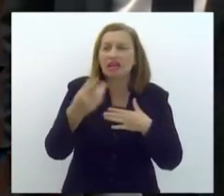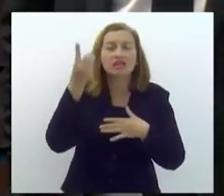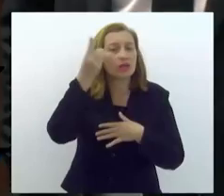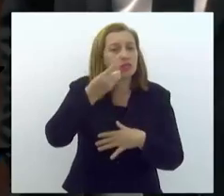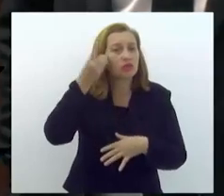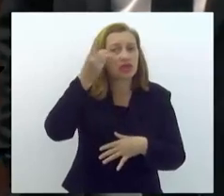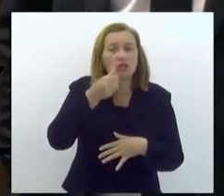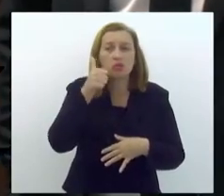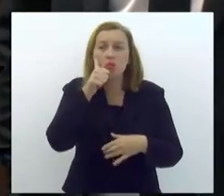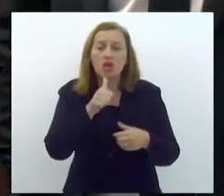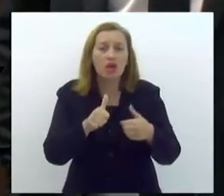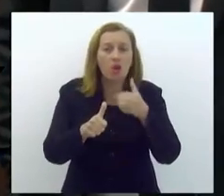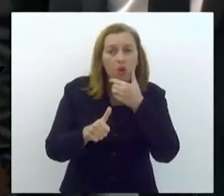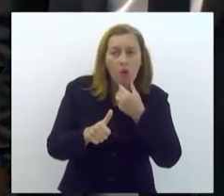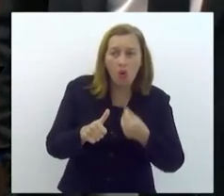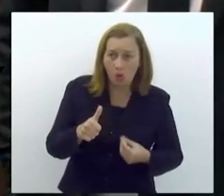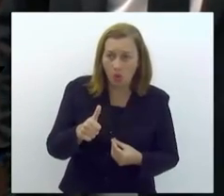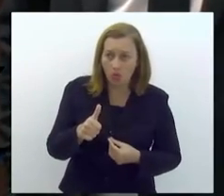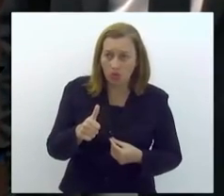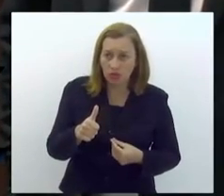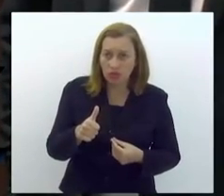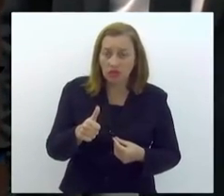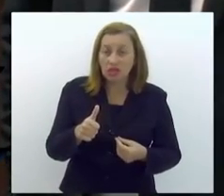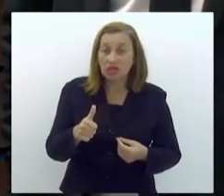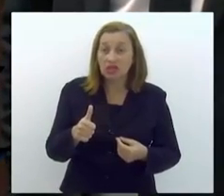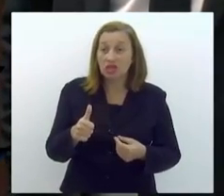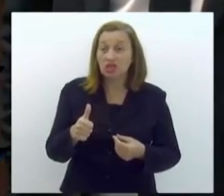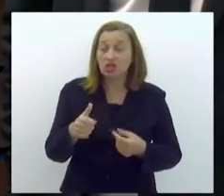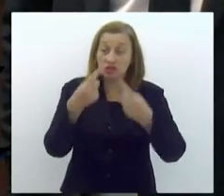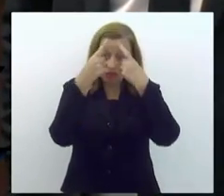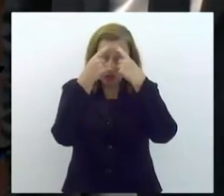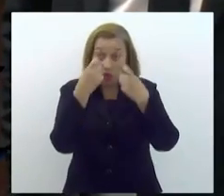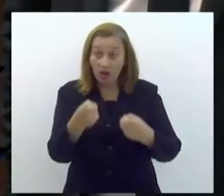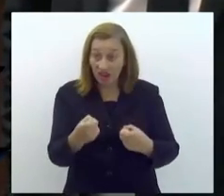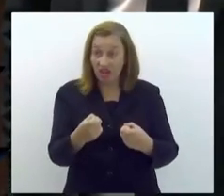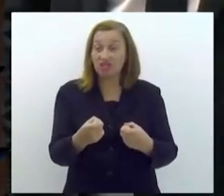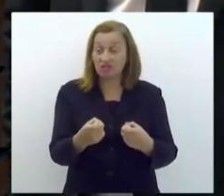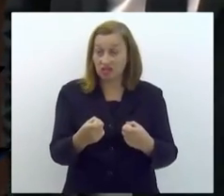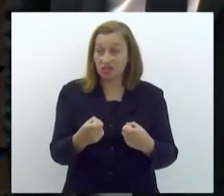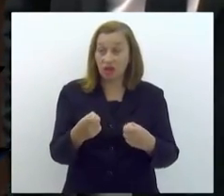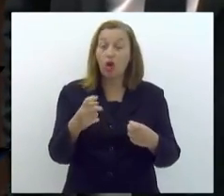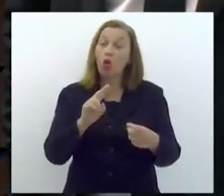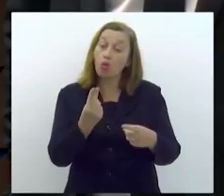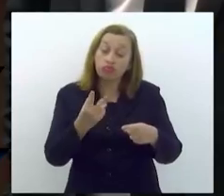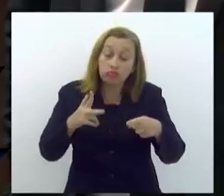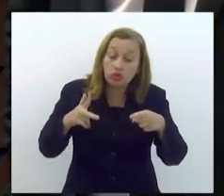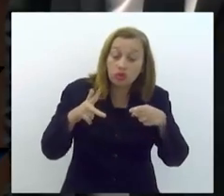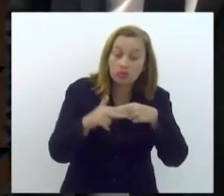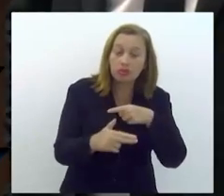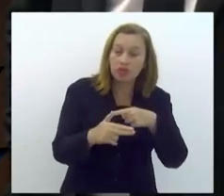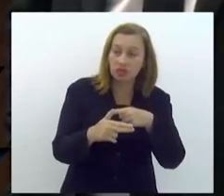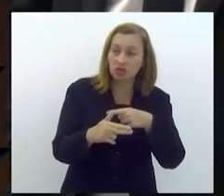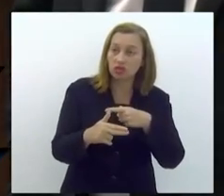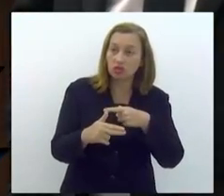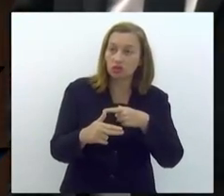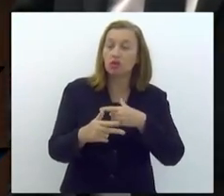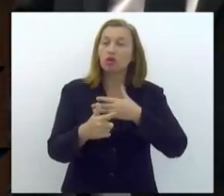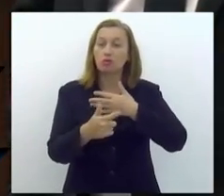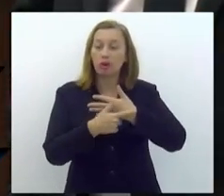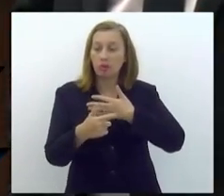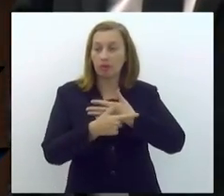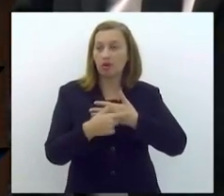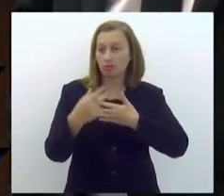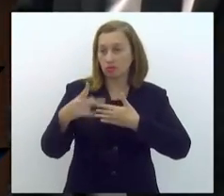deputada que seja agredido que seja impedido de exercer o seu mandato